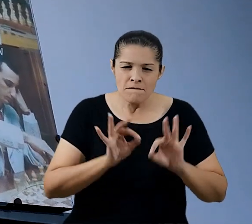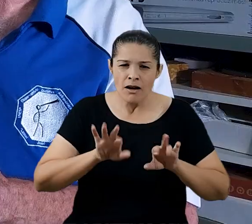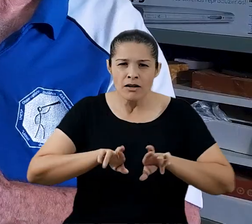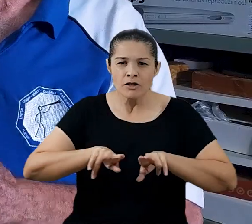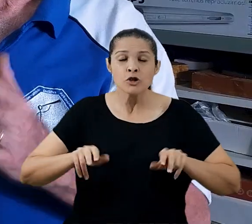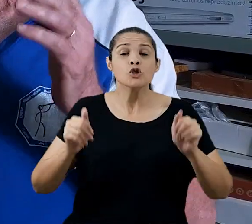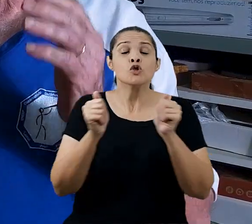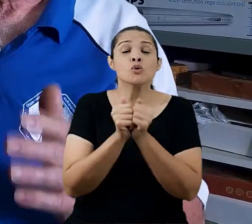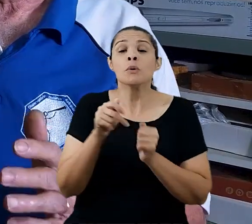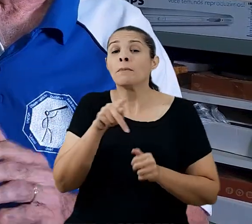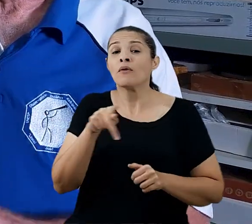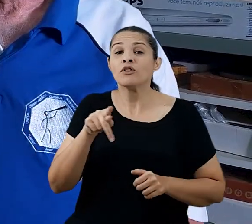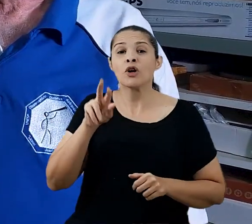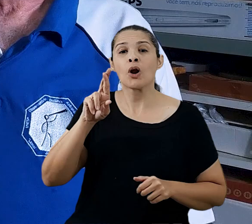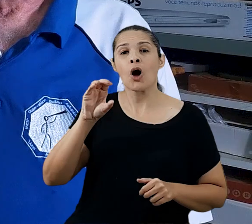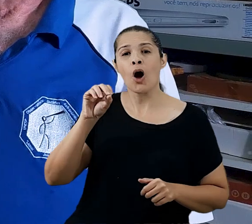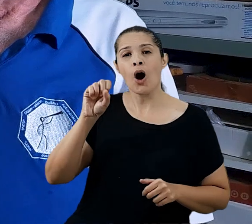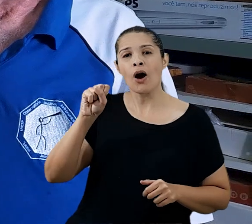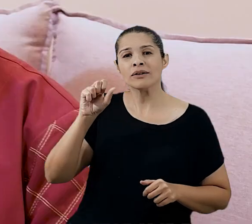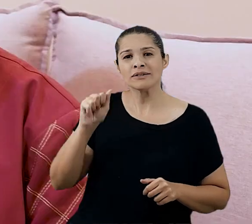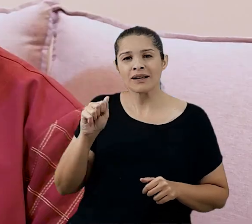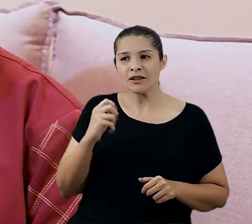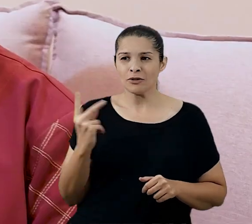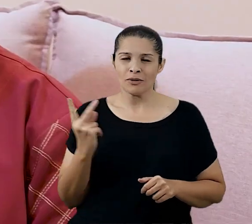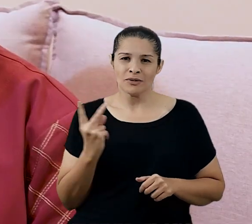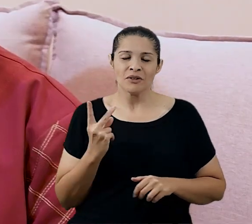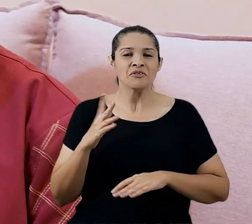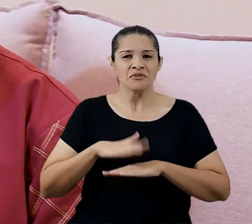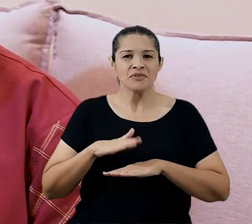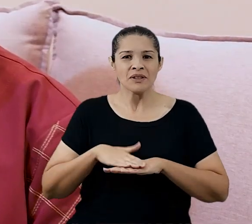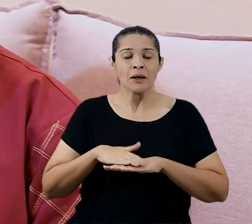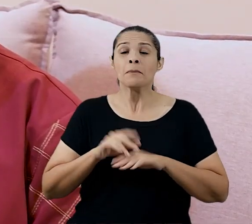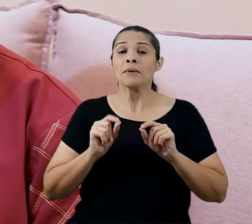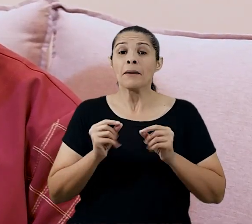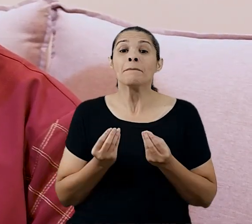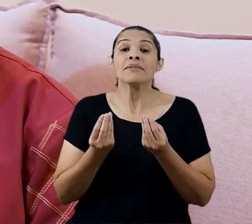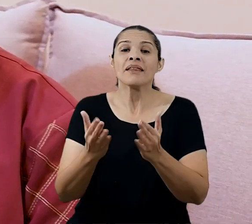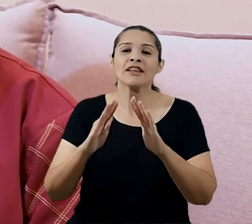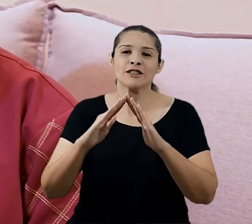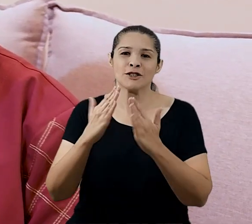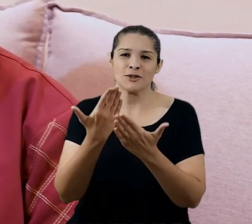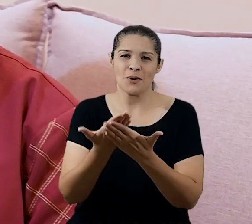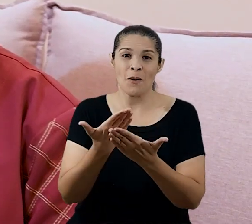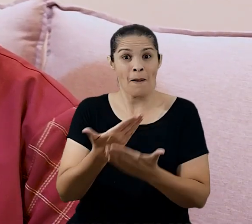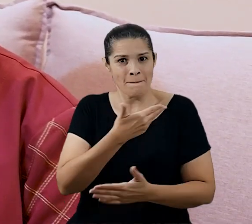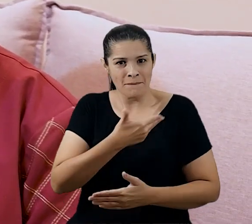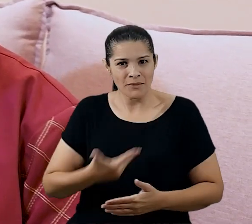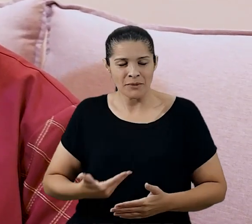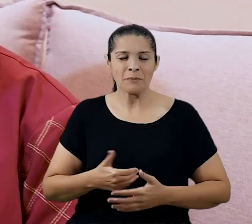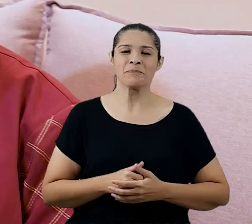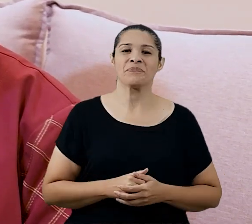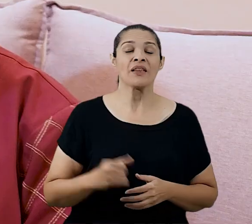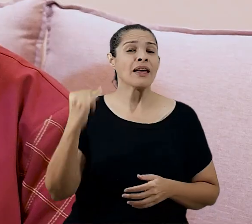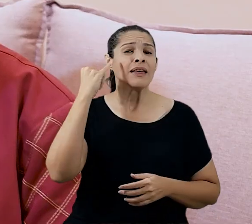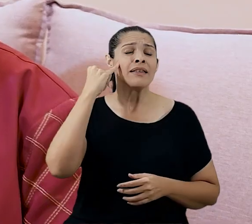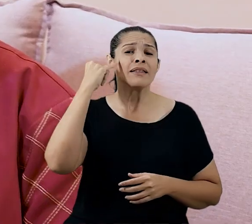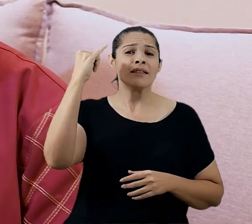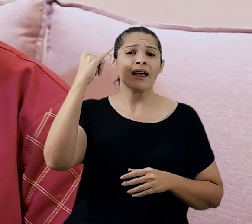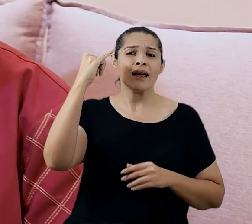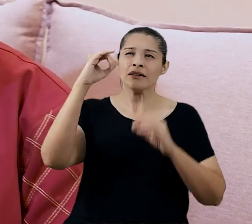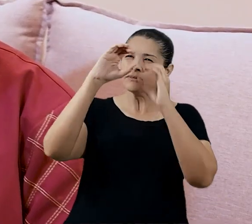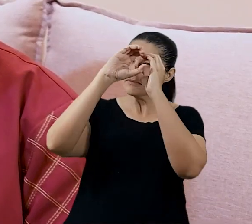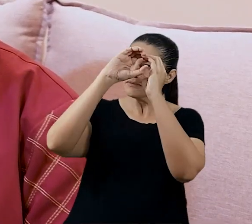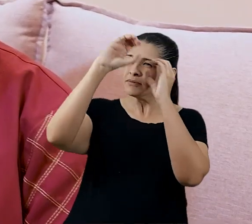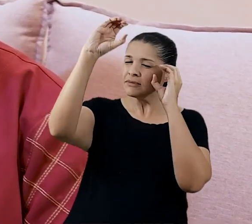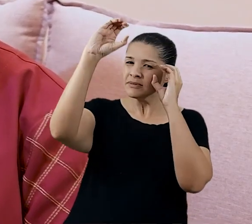professora Rosa na escola pública. A ideia do observatório na Unesp, ela surgiu por acaso,